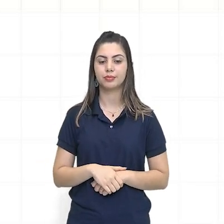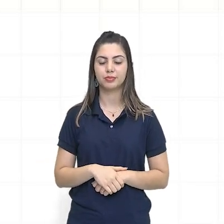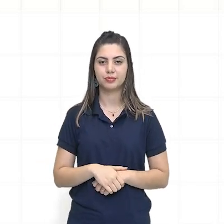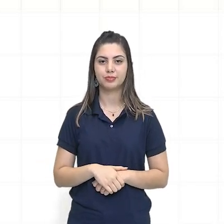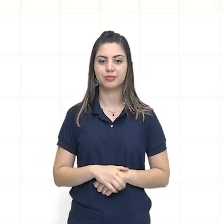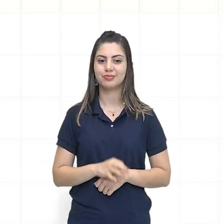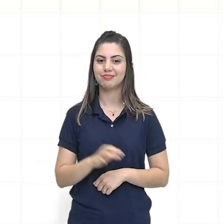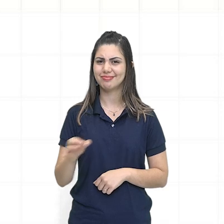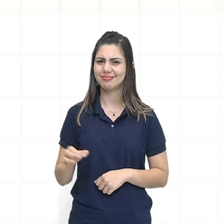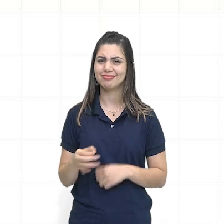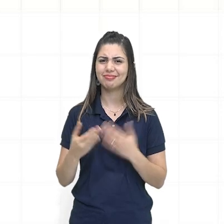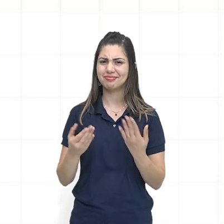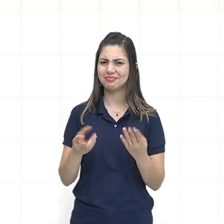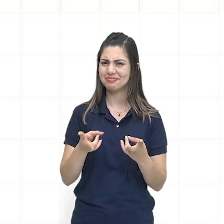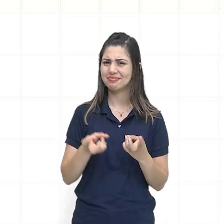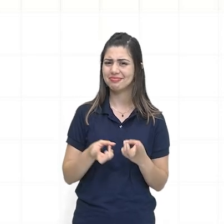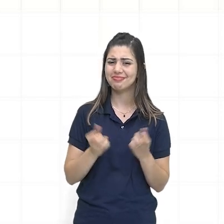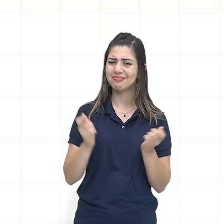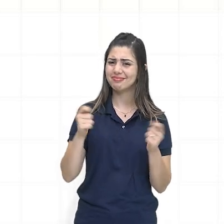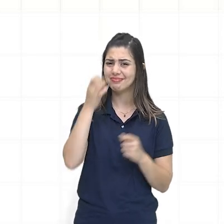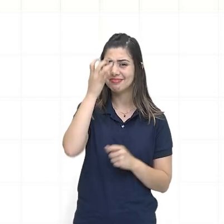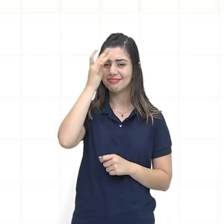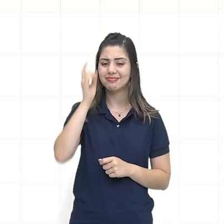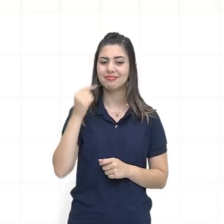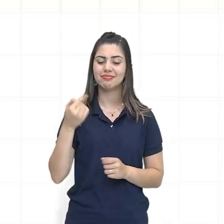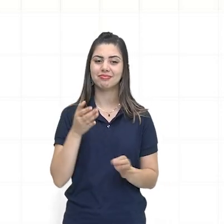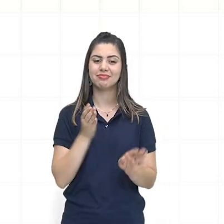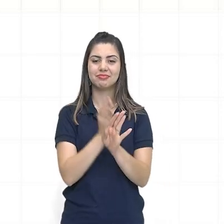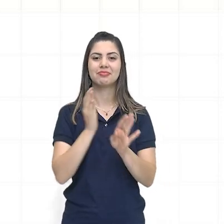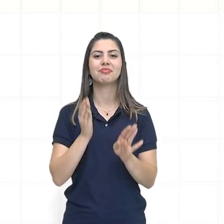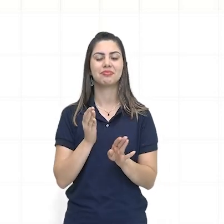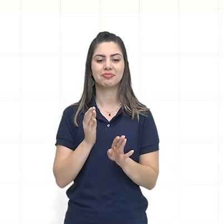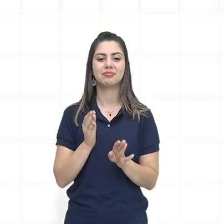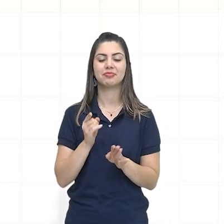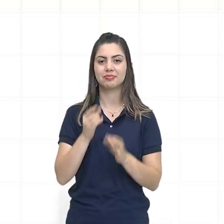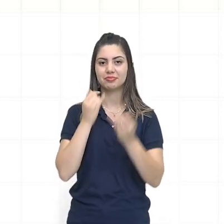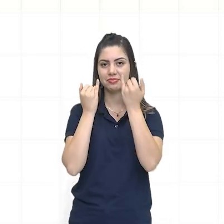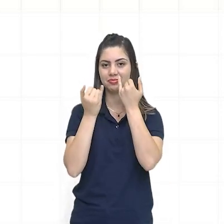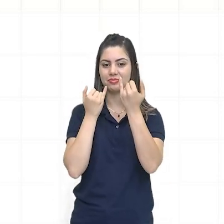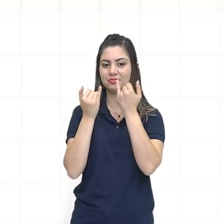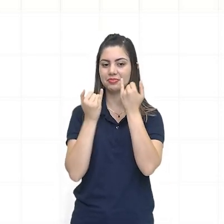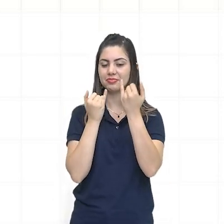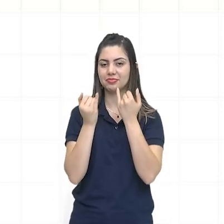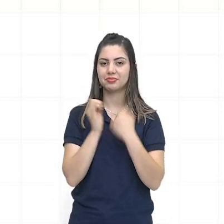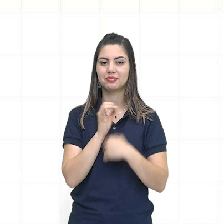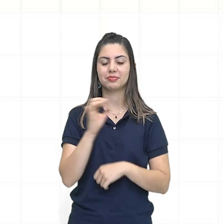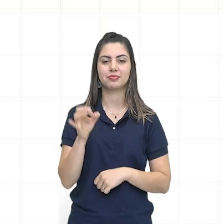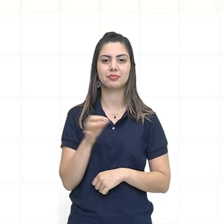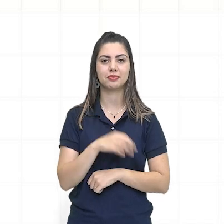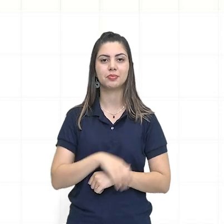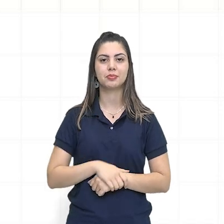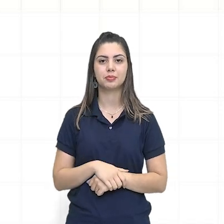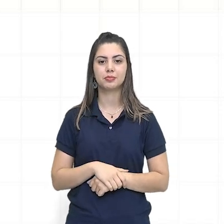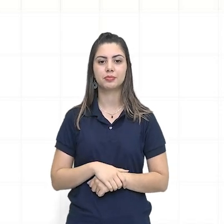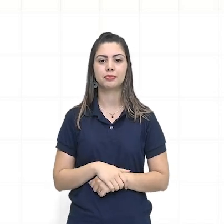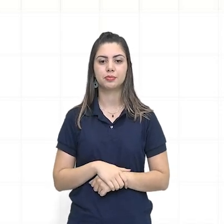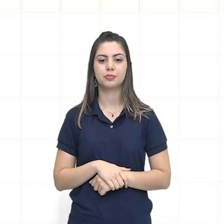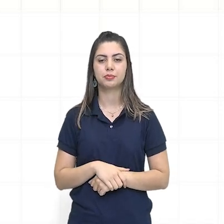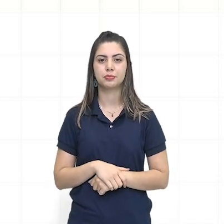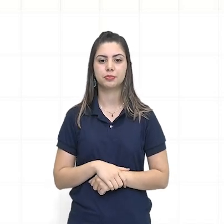Então, vejam que é bem simples da gente identificar o vértice e o ângulo formado pelas semirretas.